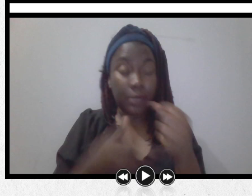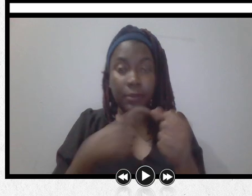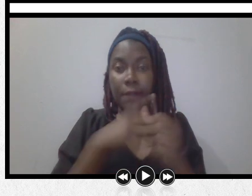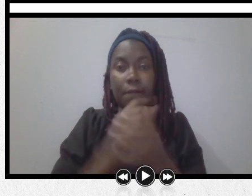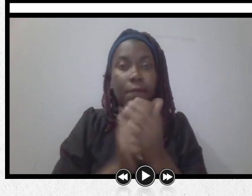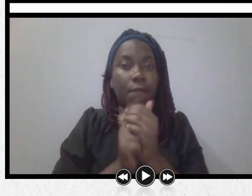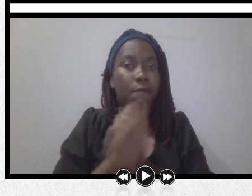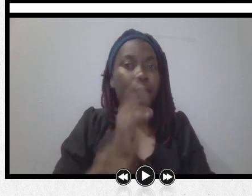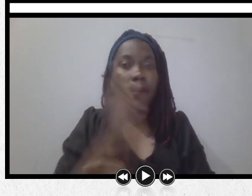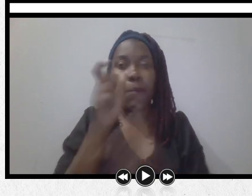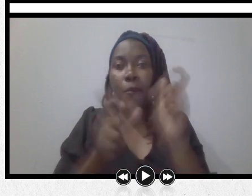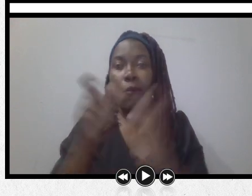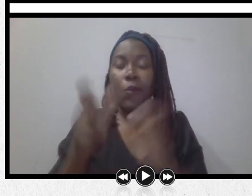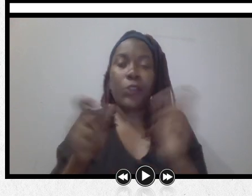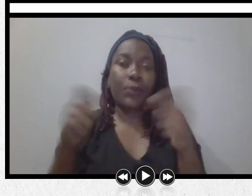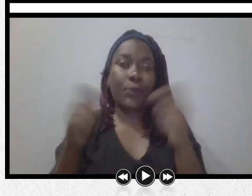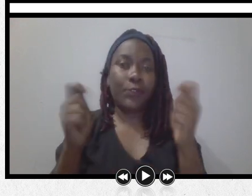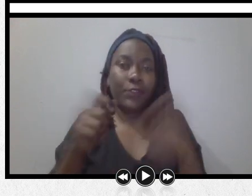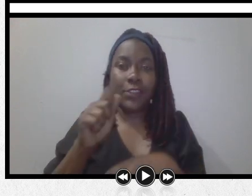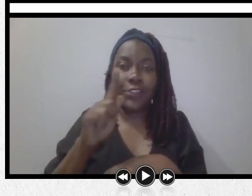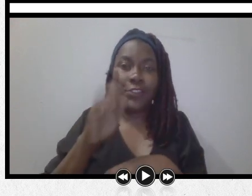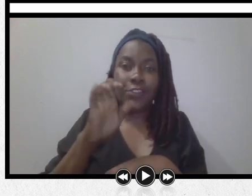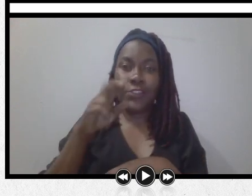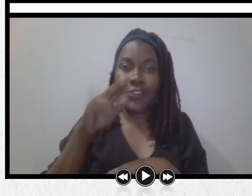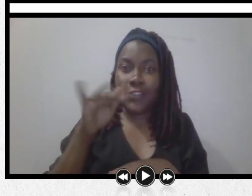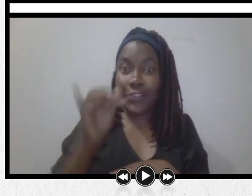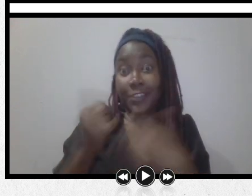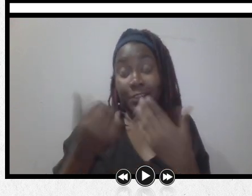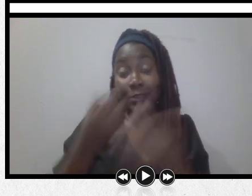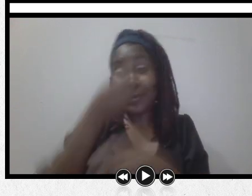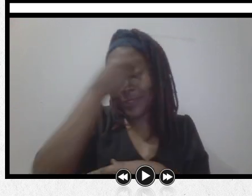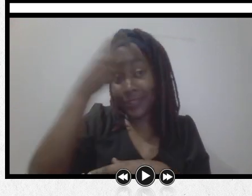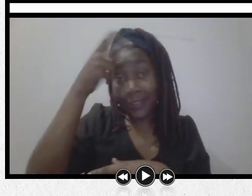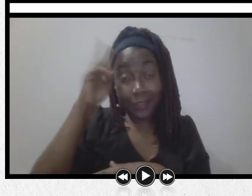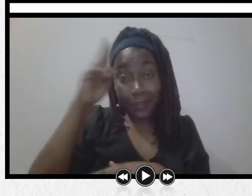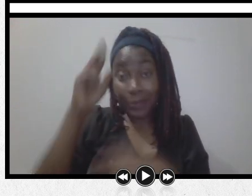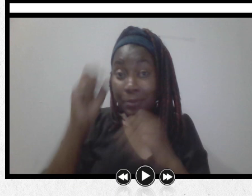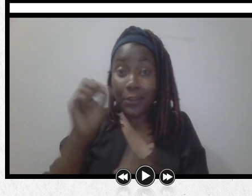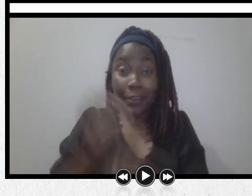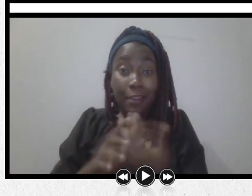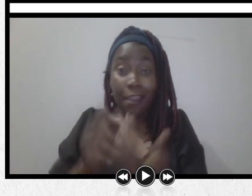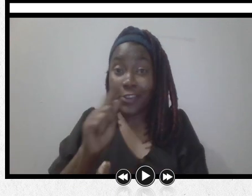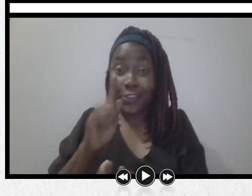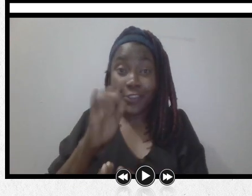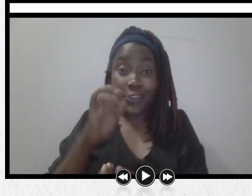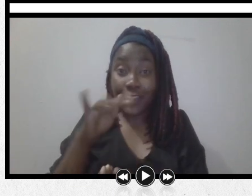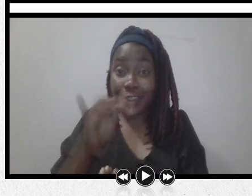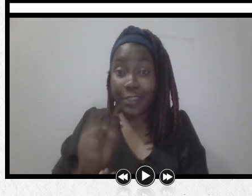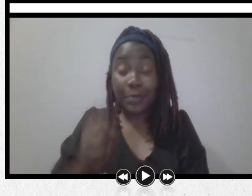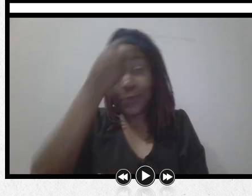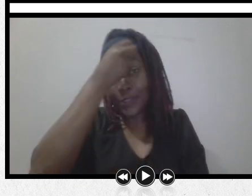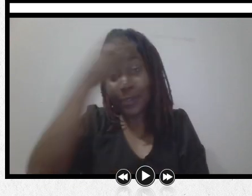modelos possíveis de agência reguladora. Então, já que o município ele é o titular, ele pode criar uma agência municipal, ou seja,